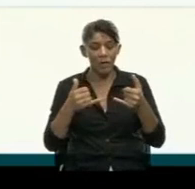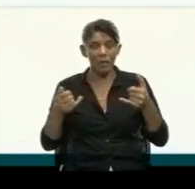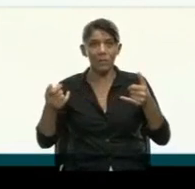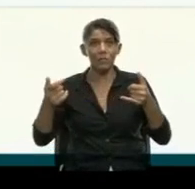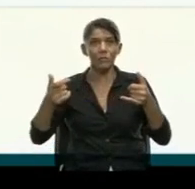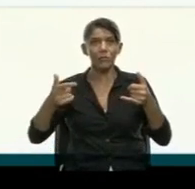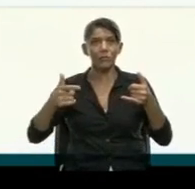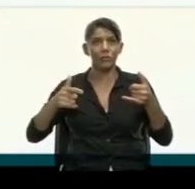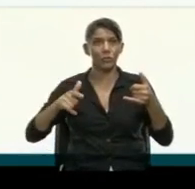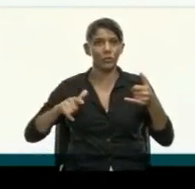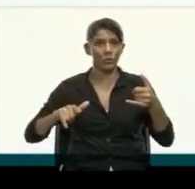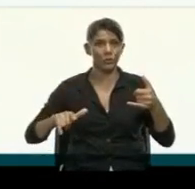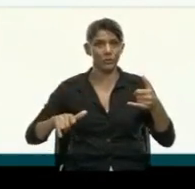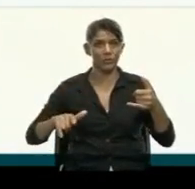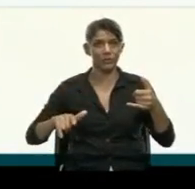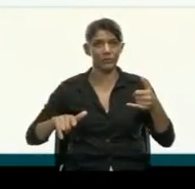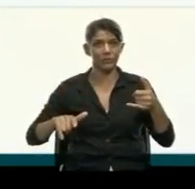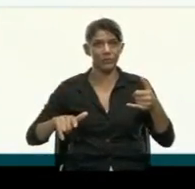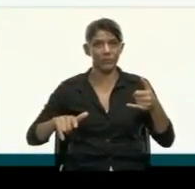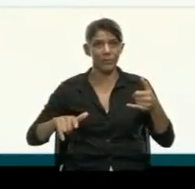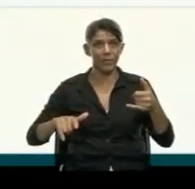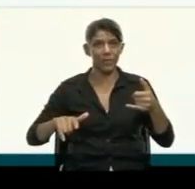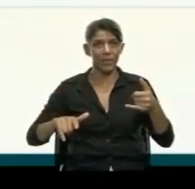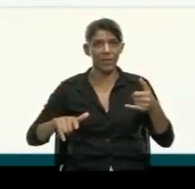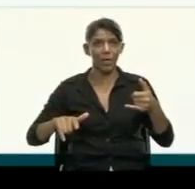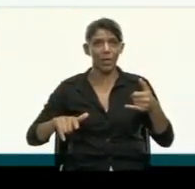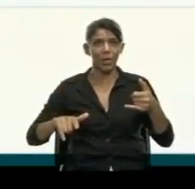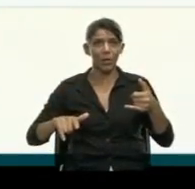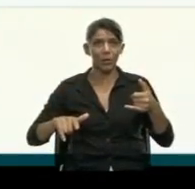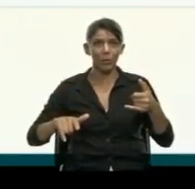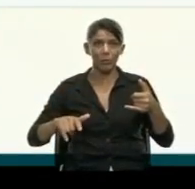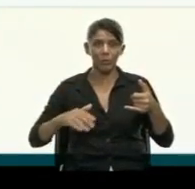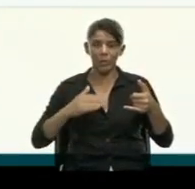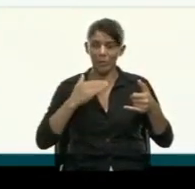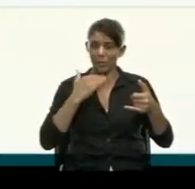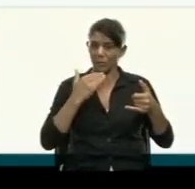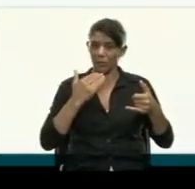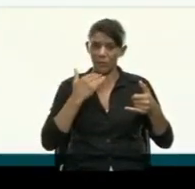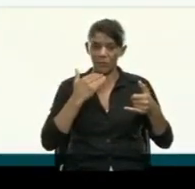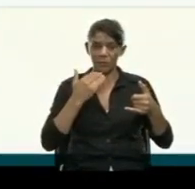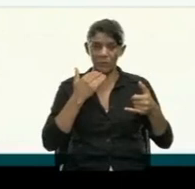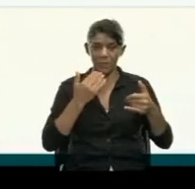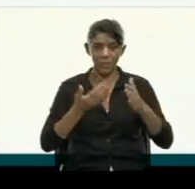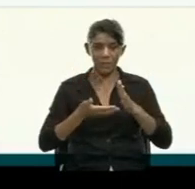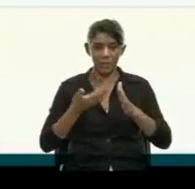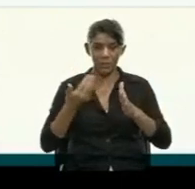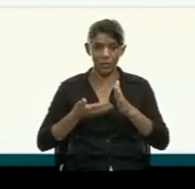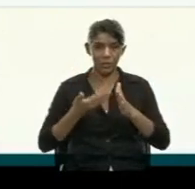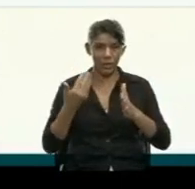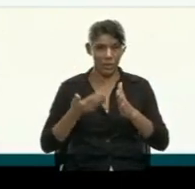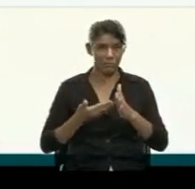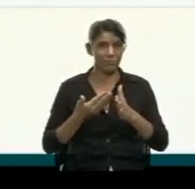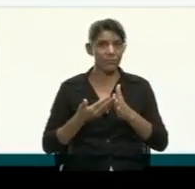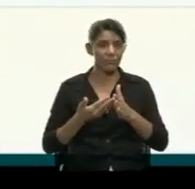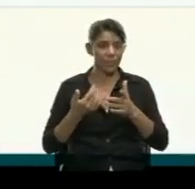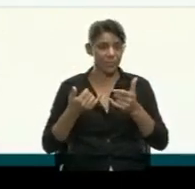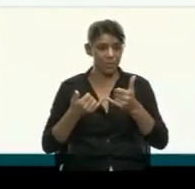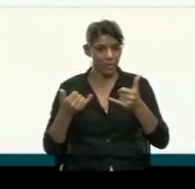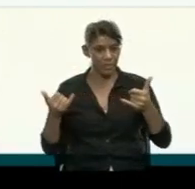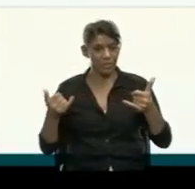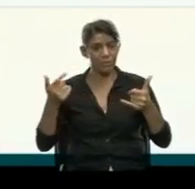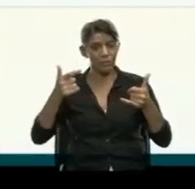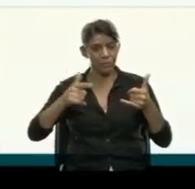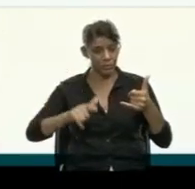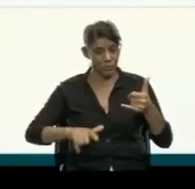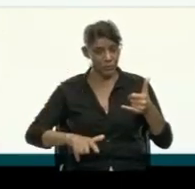novo, porque a Bobcat não vai conseguir abrir esse buraco aqui sem ter tirado a linha, certo? E